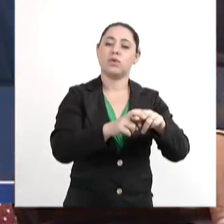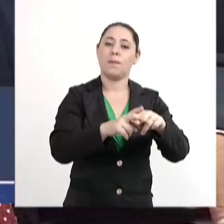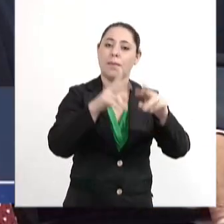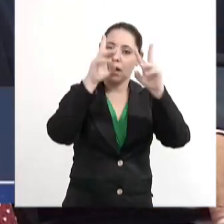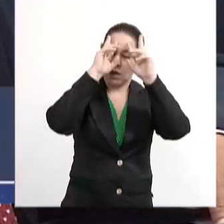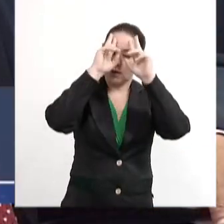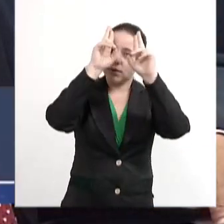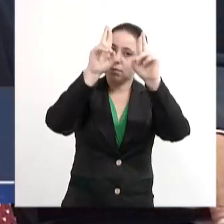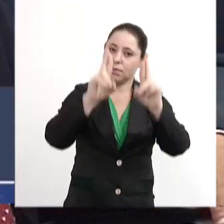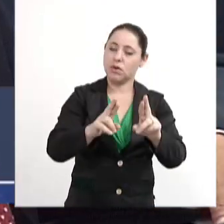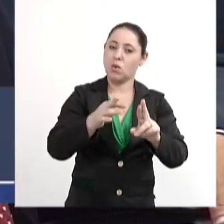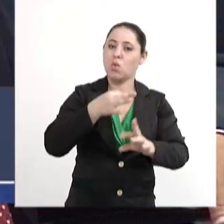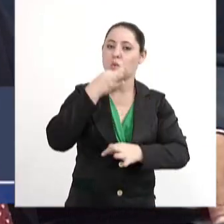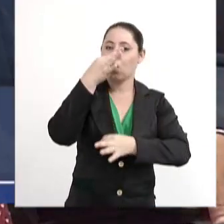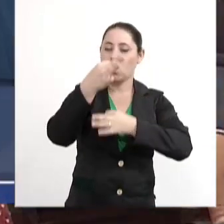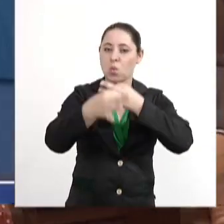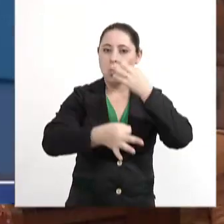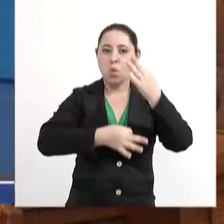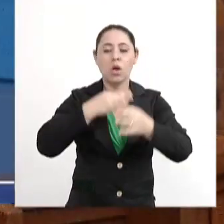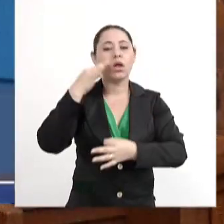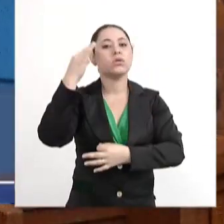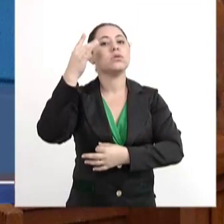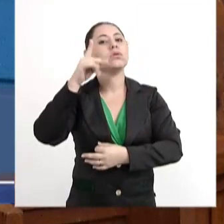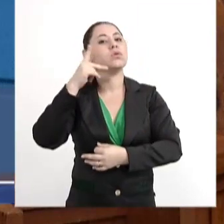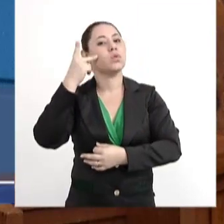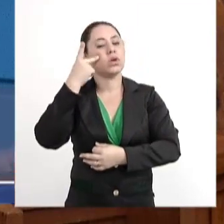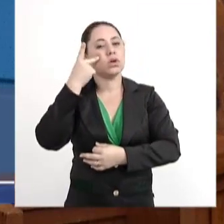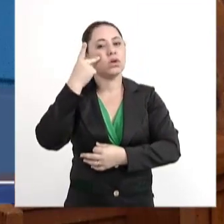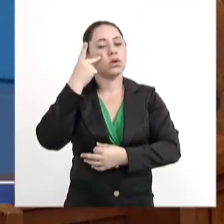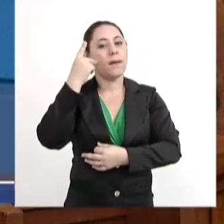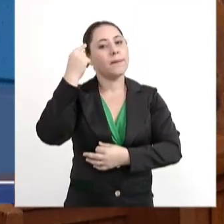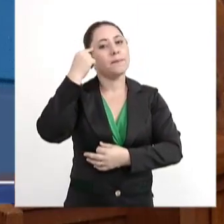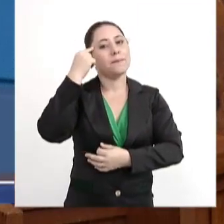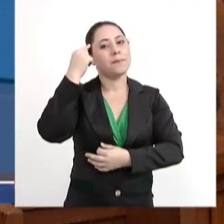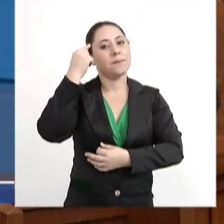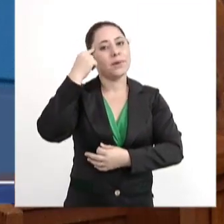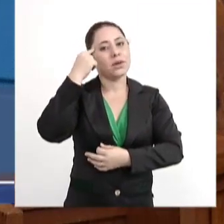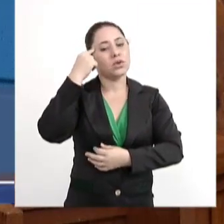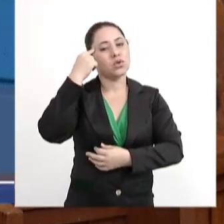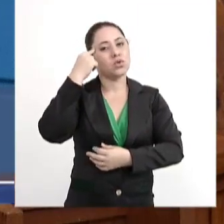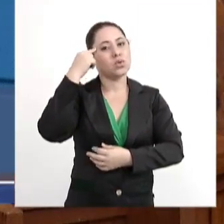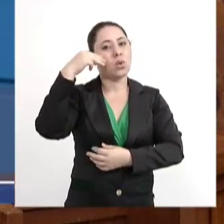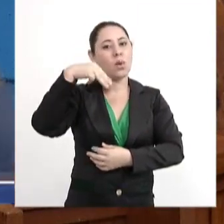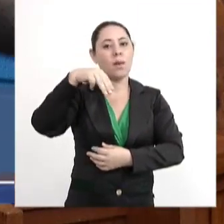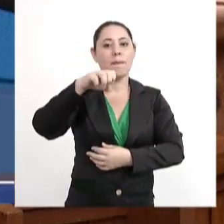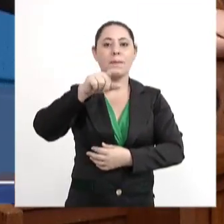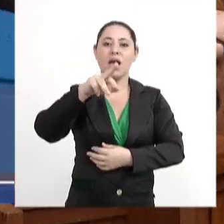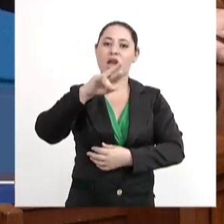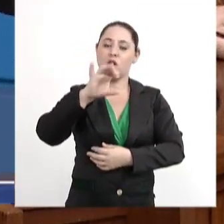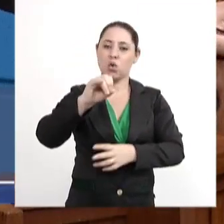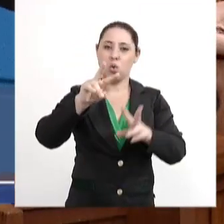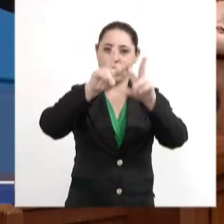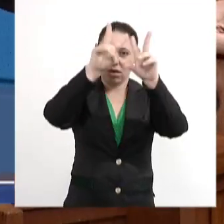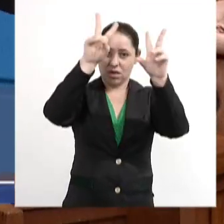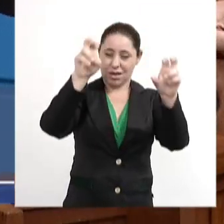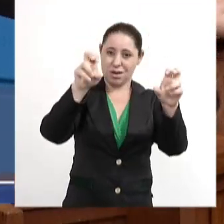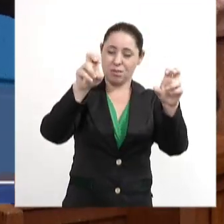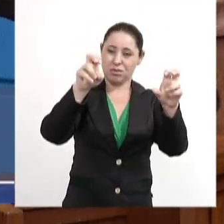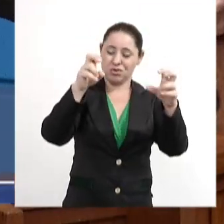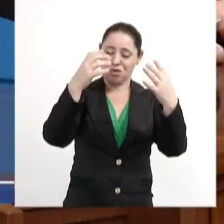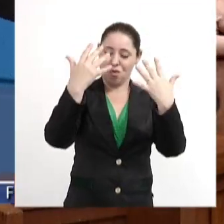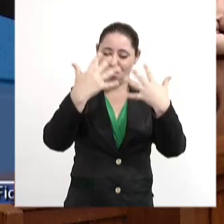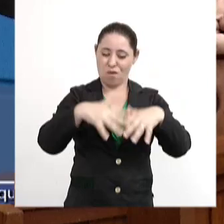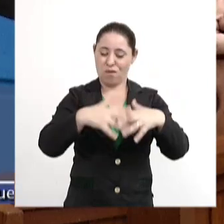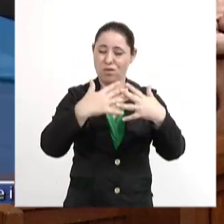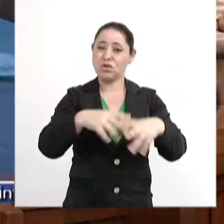os argumentos do deputado João Henrique, penso que, nesse caso, o mérito se confunde com as questões preliminares, e,